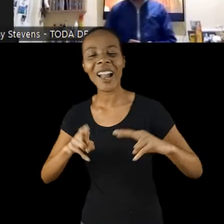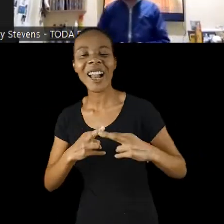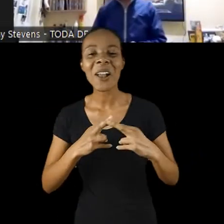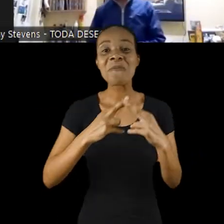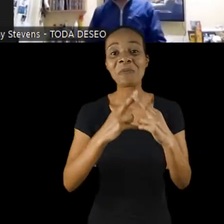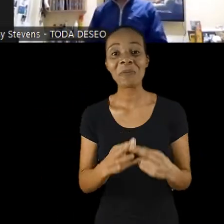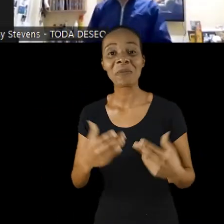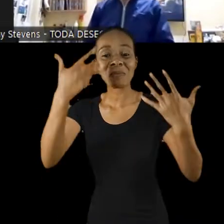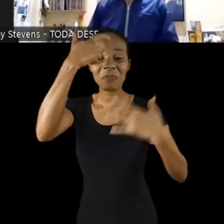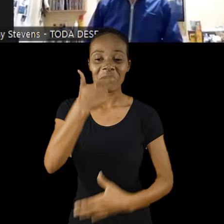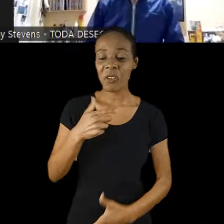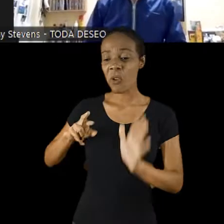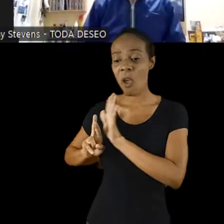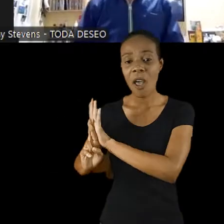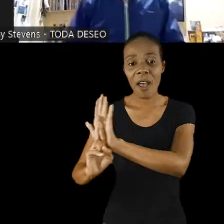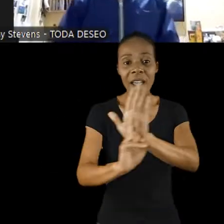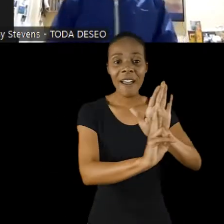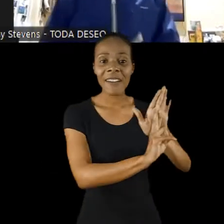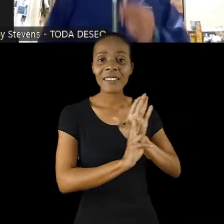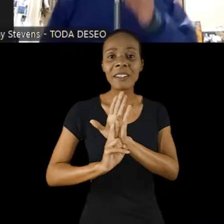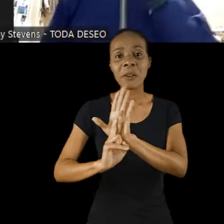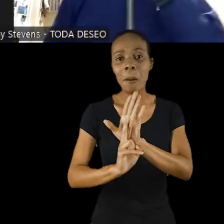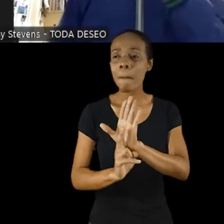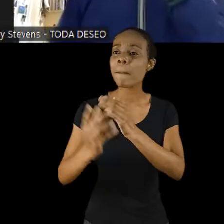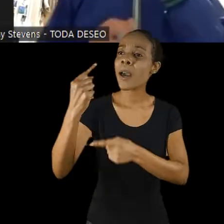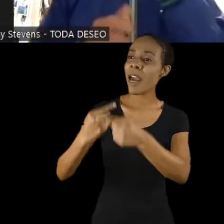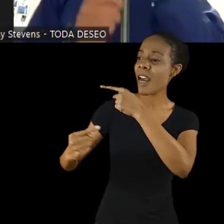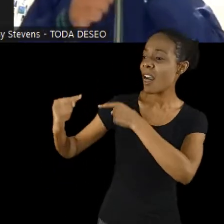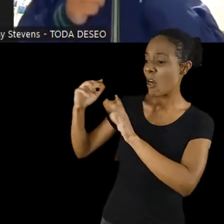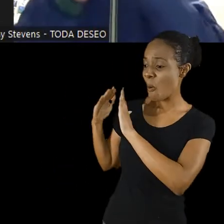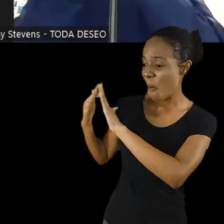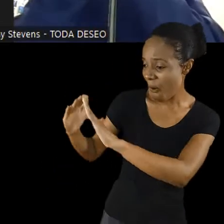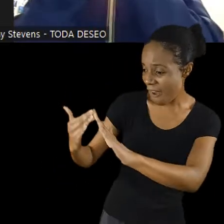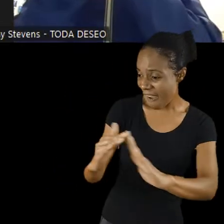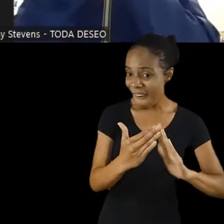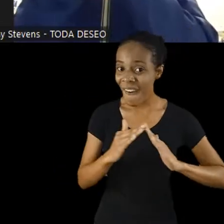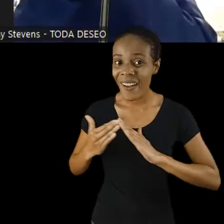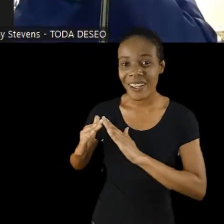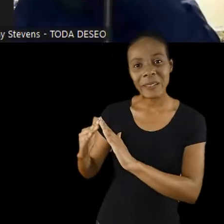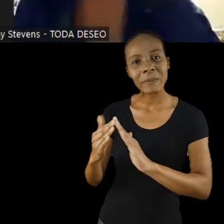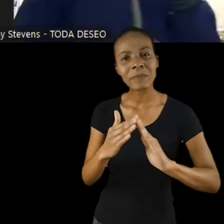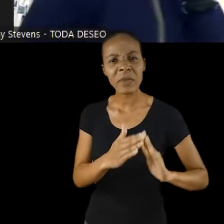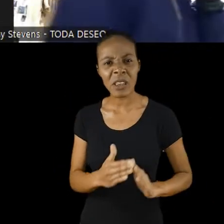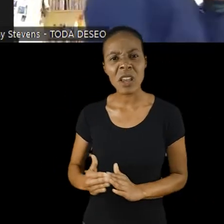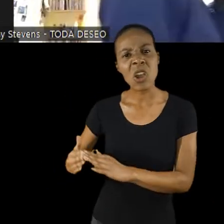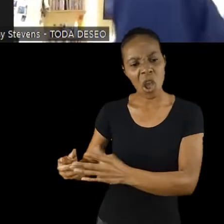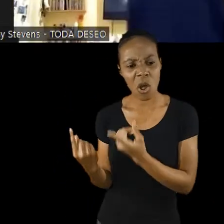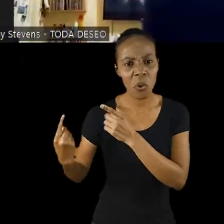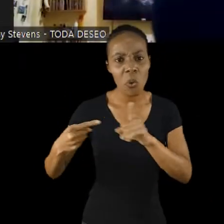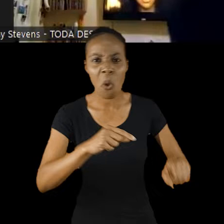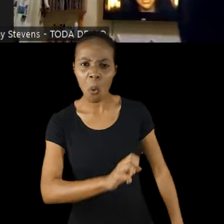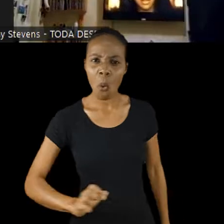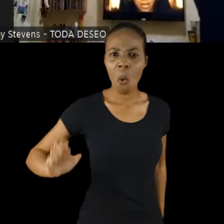canto é referência pra todos aqueles que vêm lá do gueto. Tamo tirando os burgueses, agora